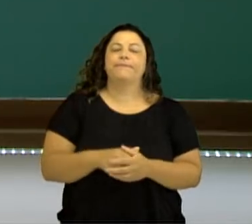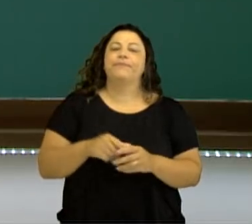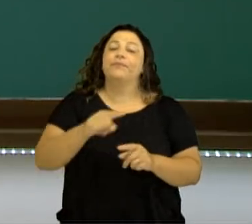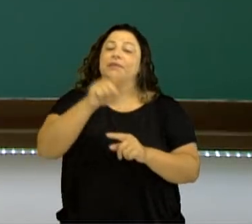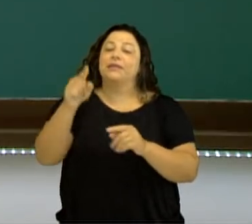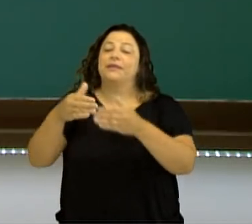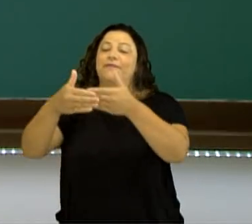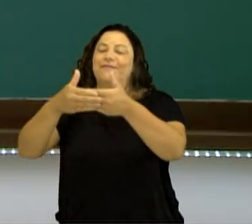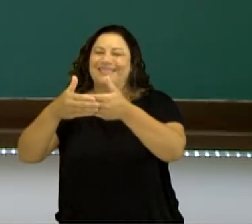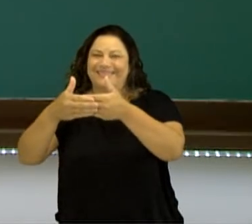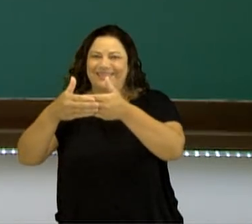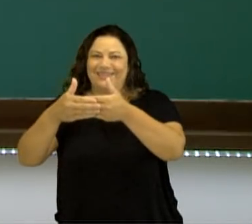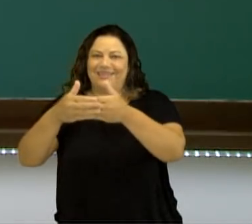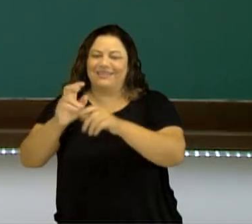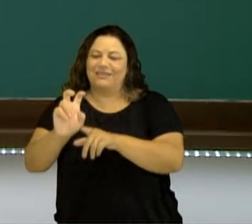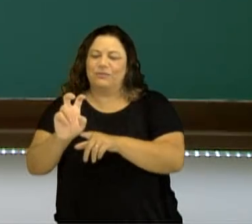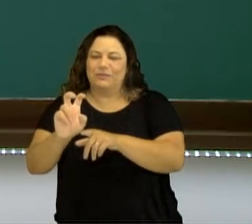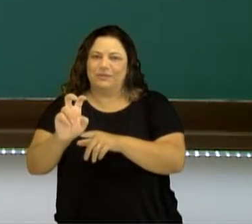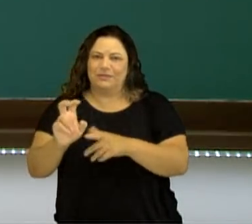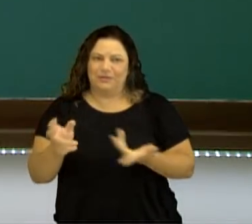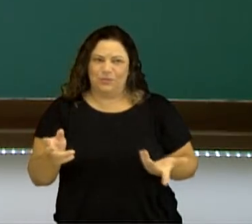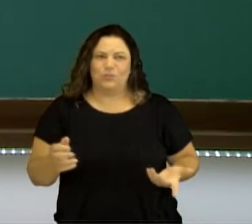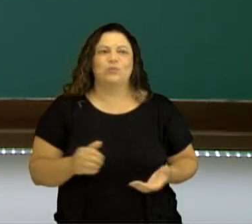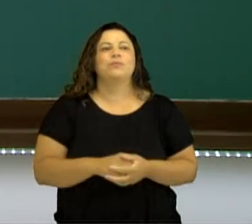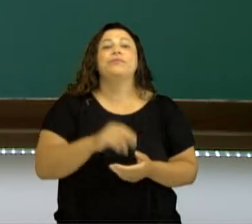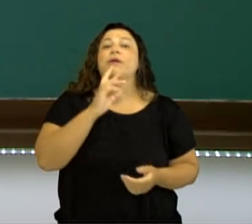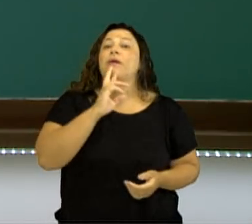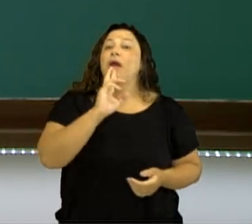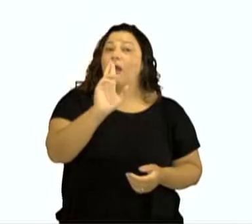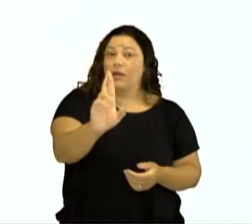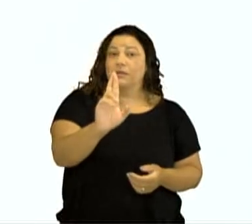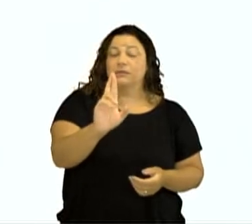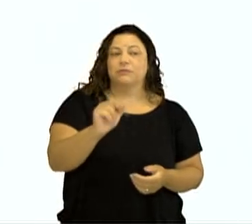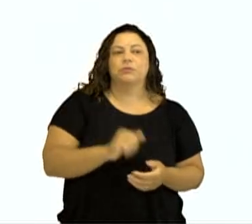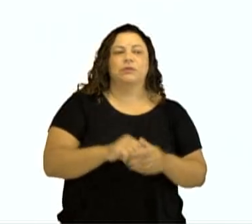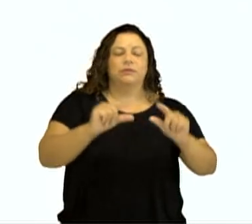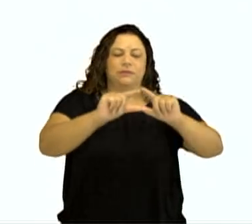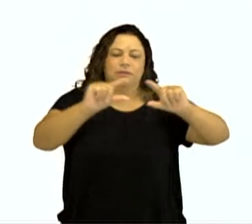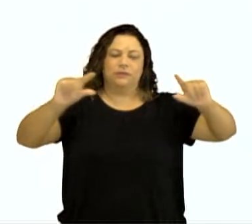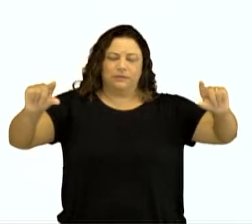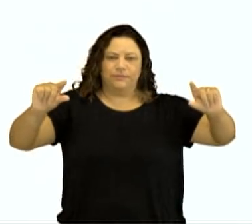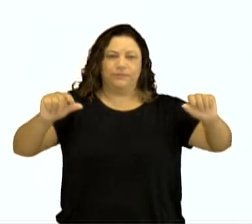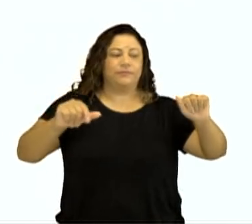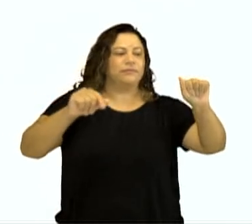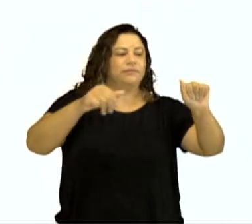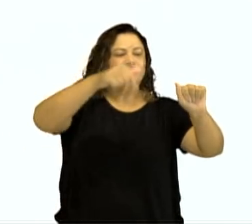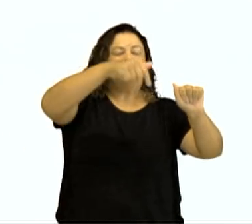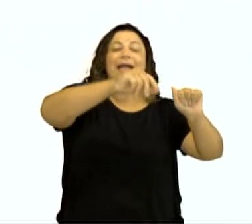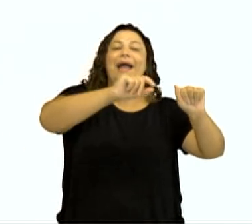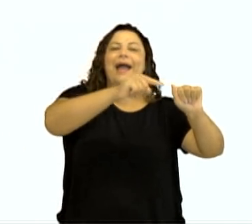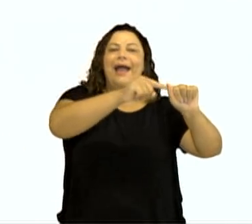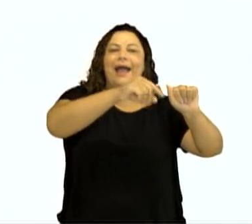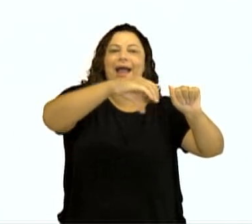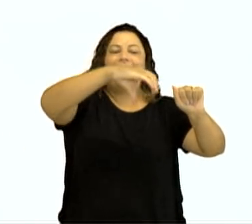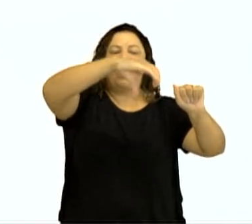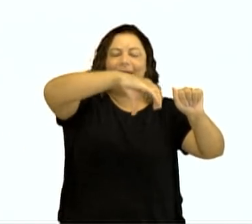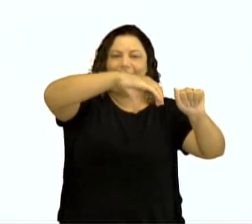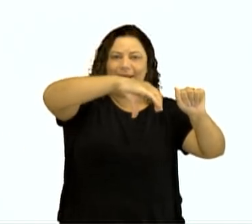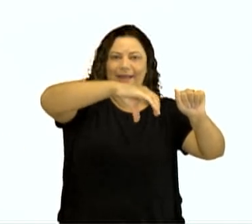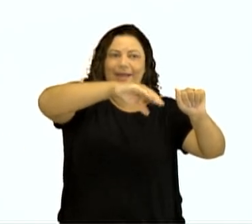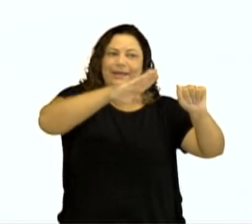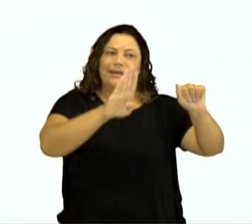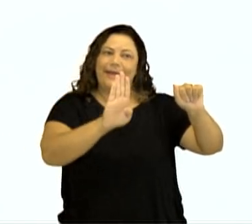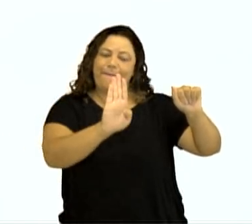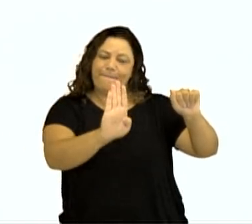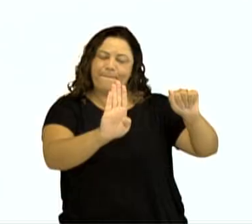no 5. Então, a resposta desse primeiro exercício é a interseção entre o conjunto A e B, ou entre o intervalo A e B,